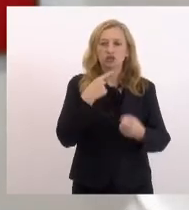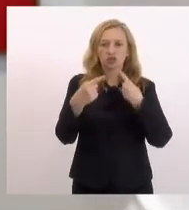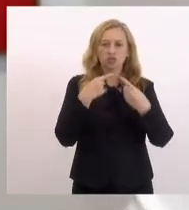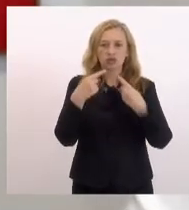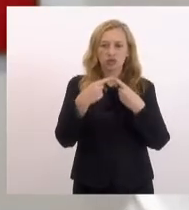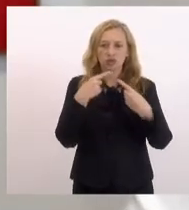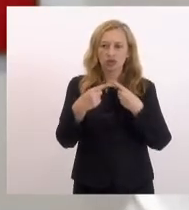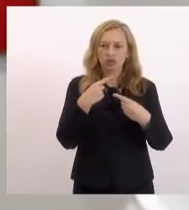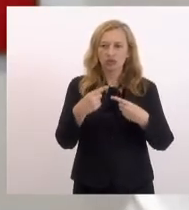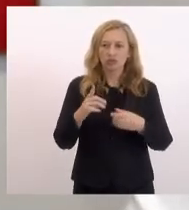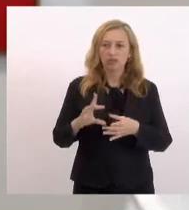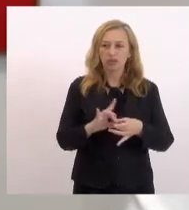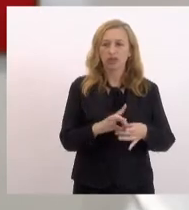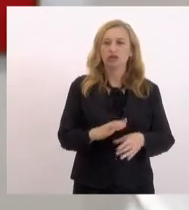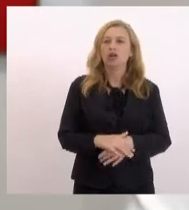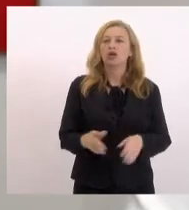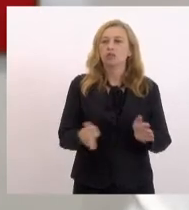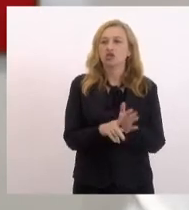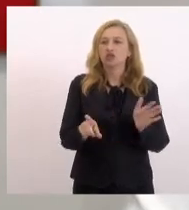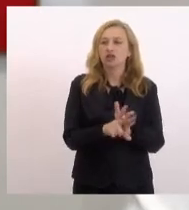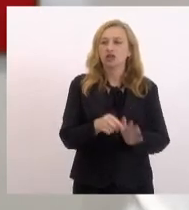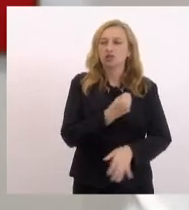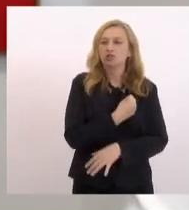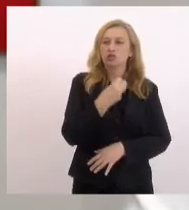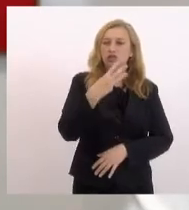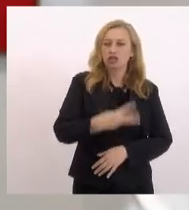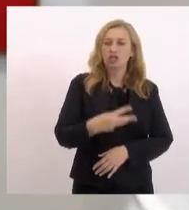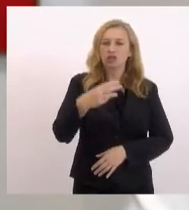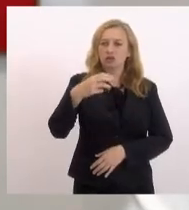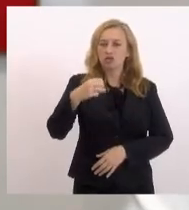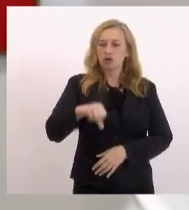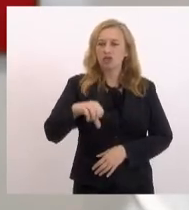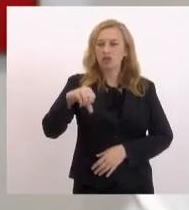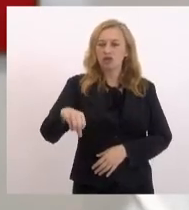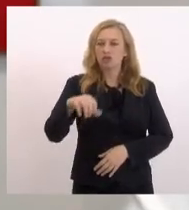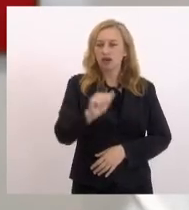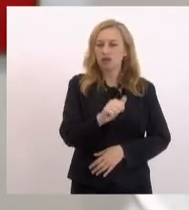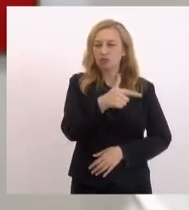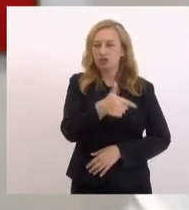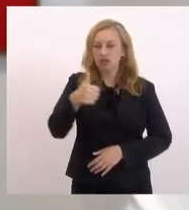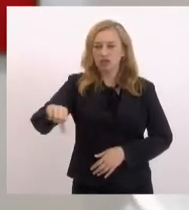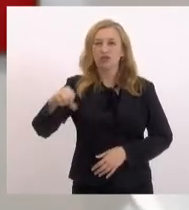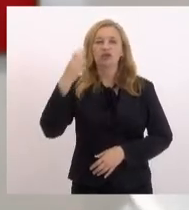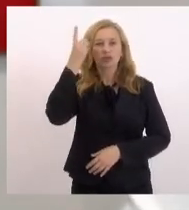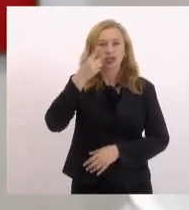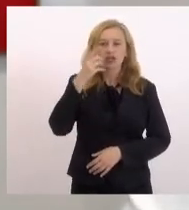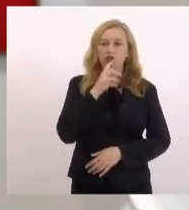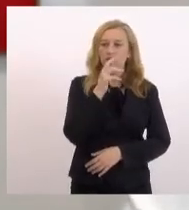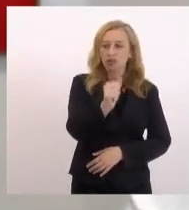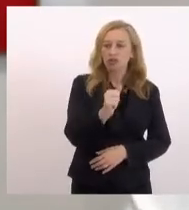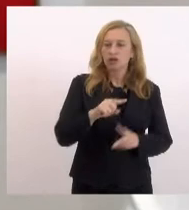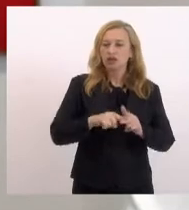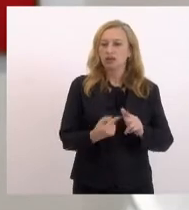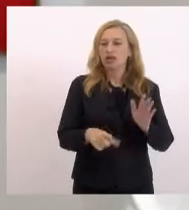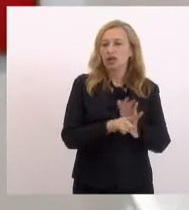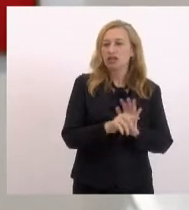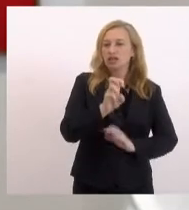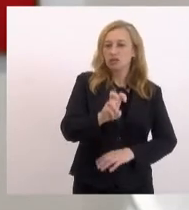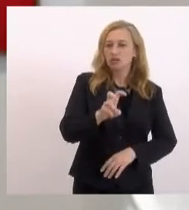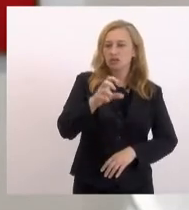redação do vencido assim emendado. Projeto de lei número 399-A de 2019, de autoria do deputado Rodrigo Amorim, que altera a lei